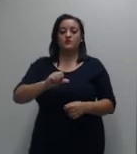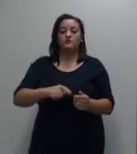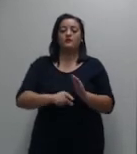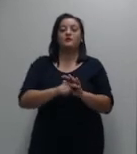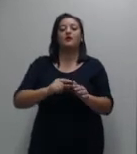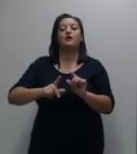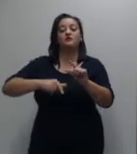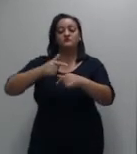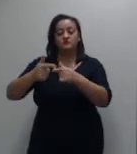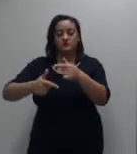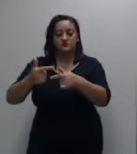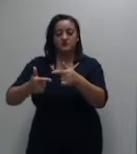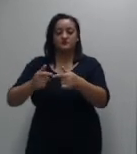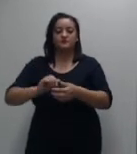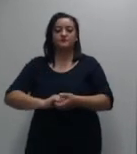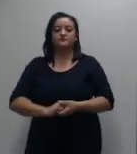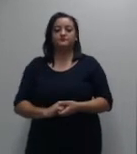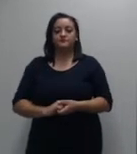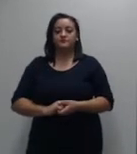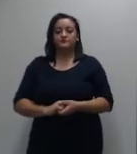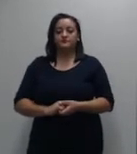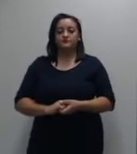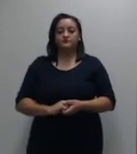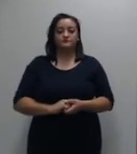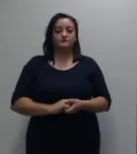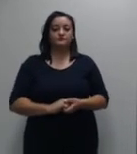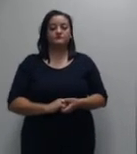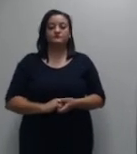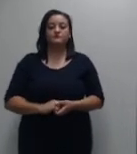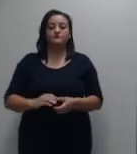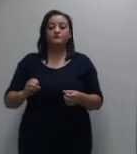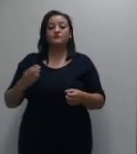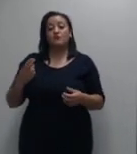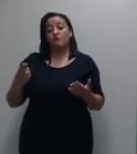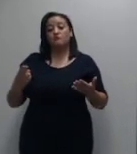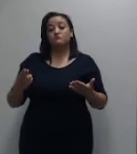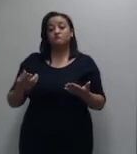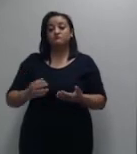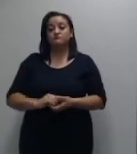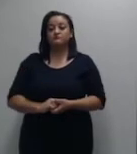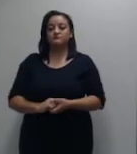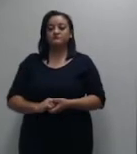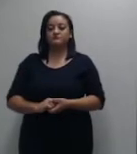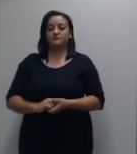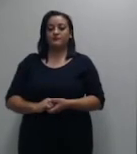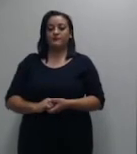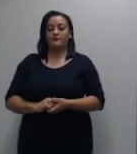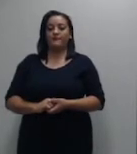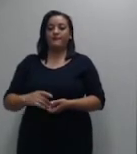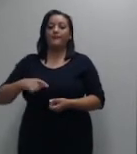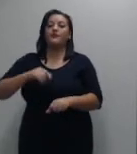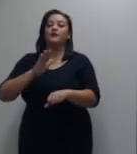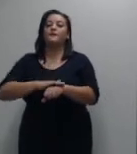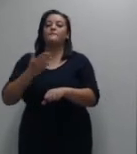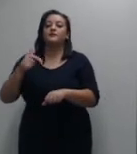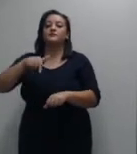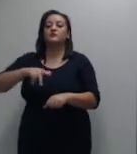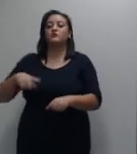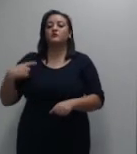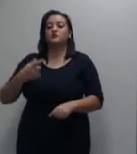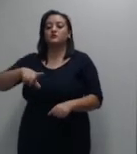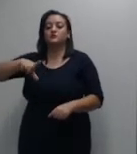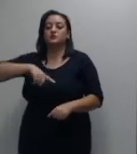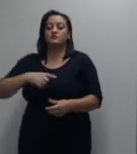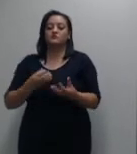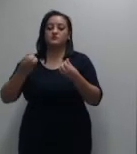seguintes o ou seja ah e tem mais aqui nós temos danos